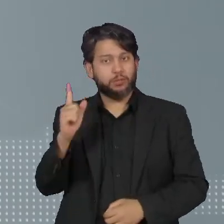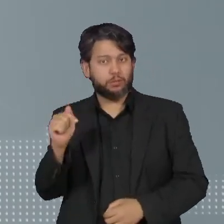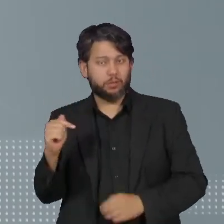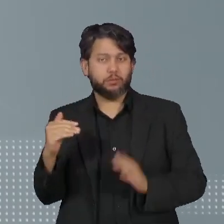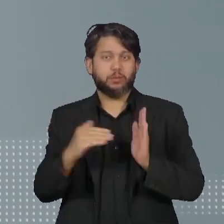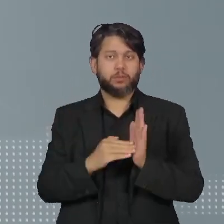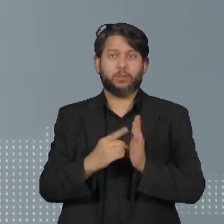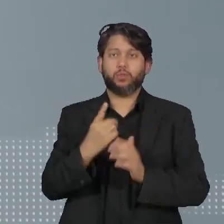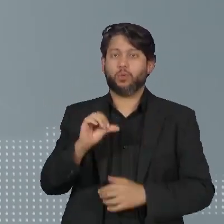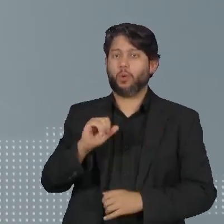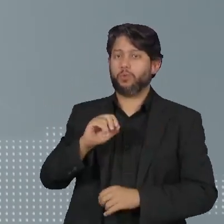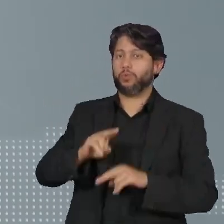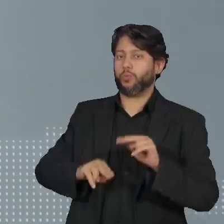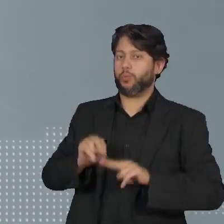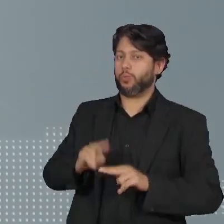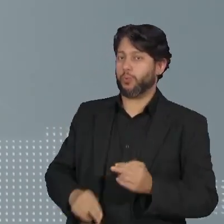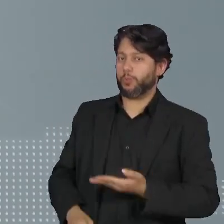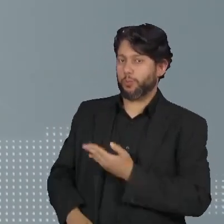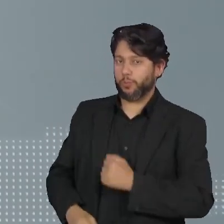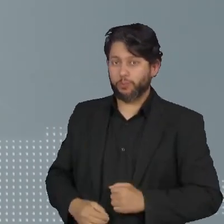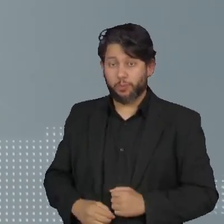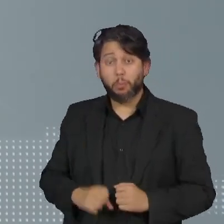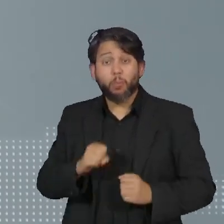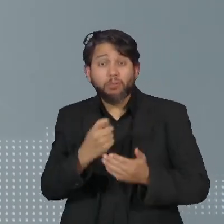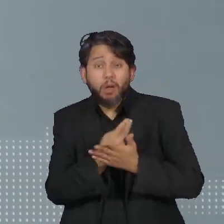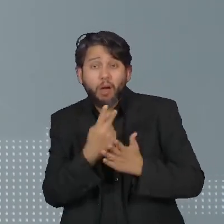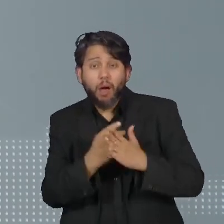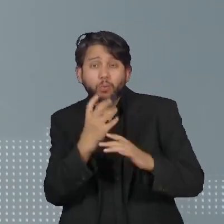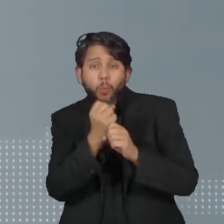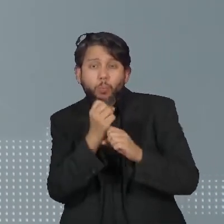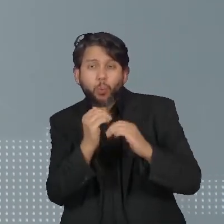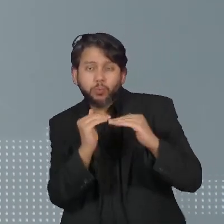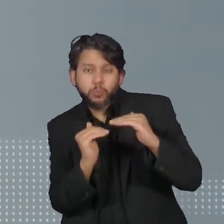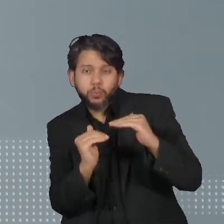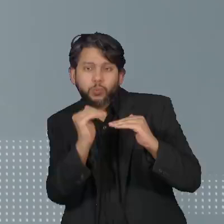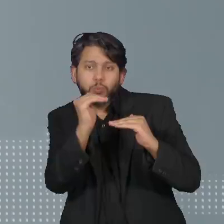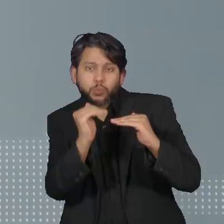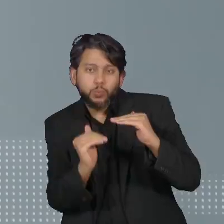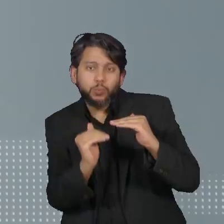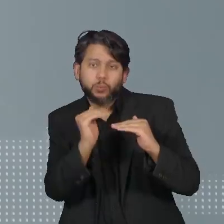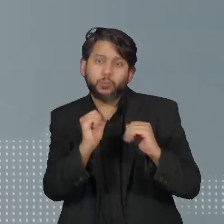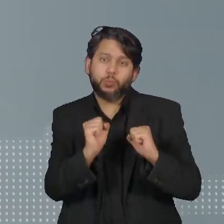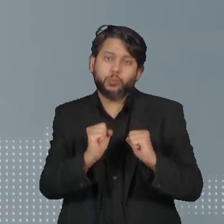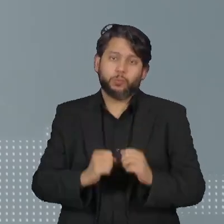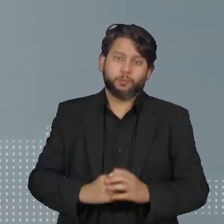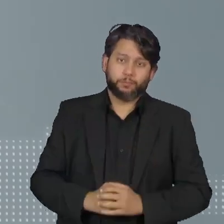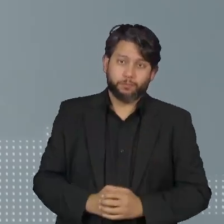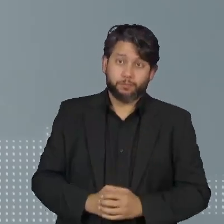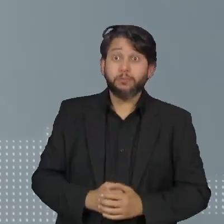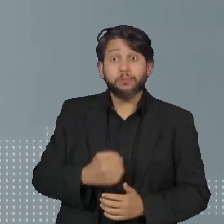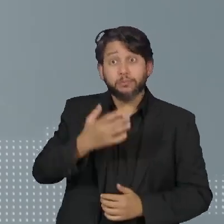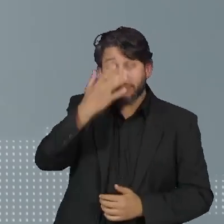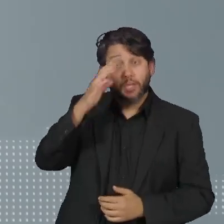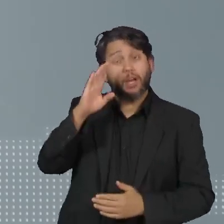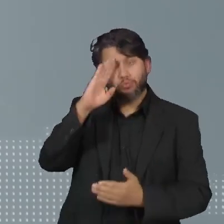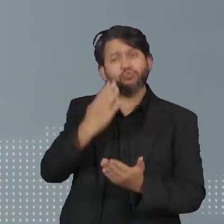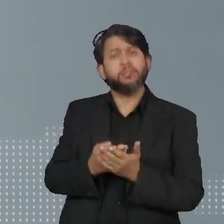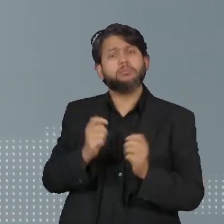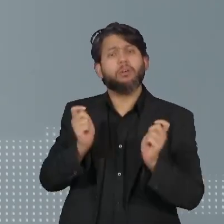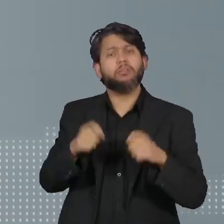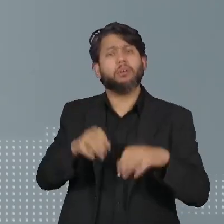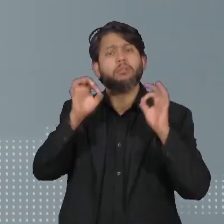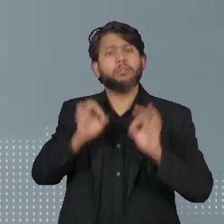18 e 19 de Junho a margem de erro é de 2 pontos percentuais para mais ou para menos e o nível de confiança é